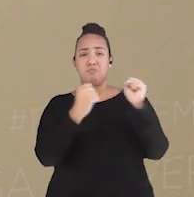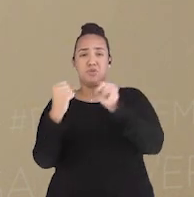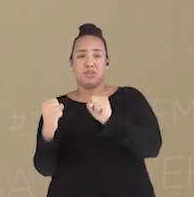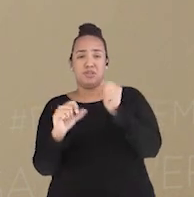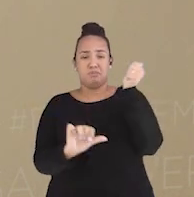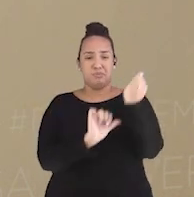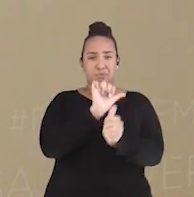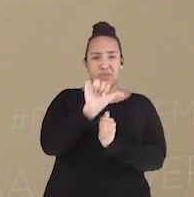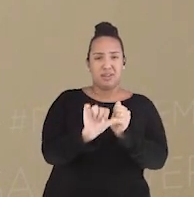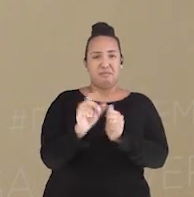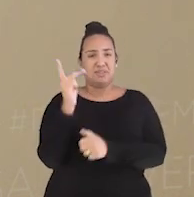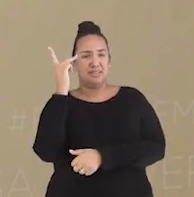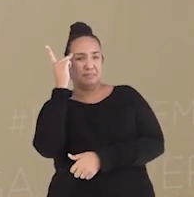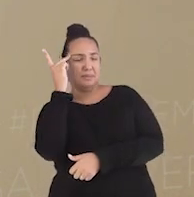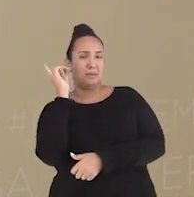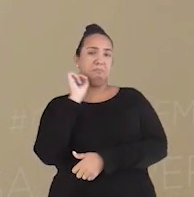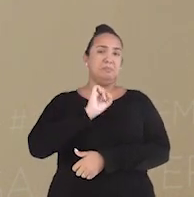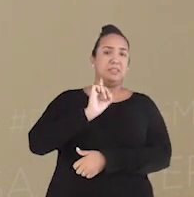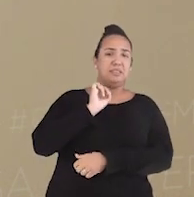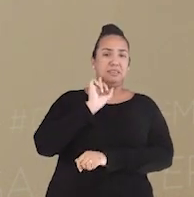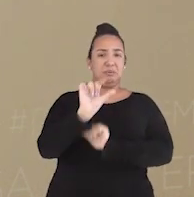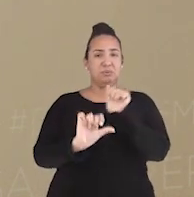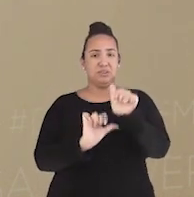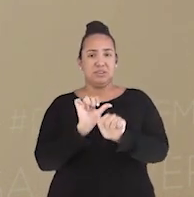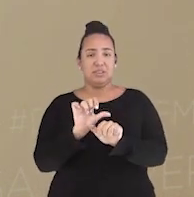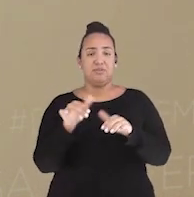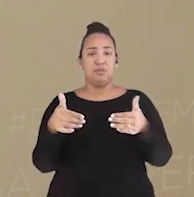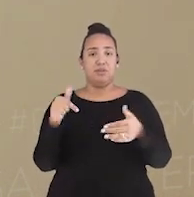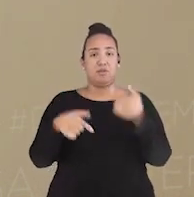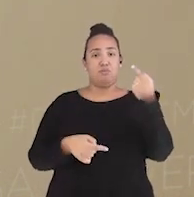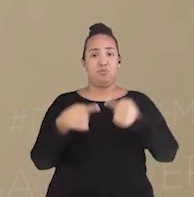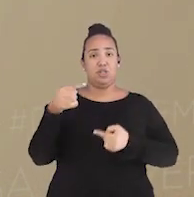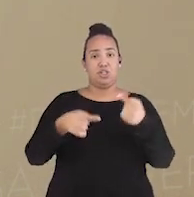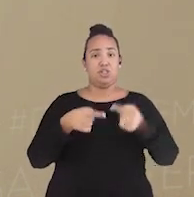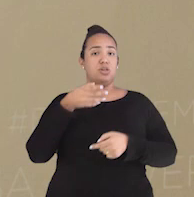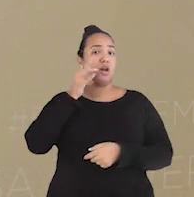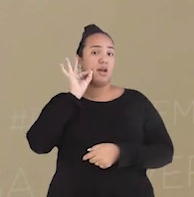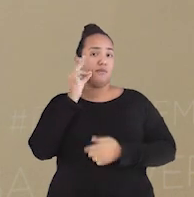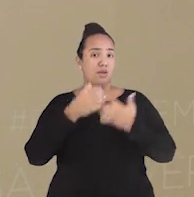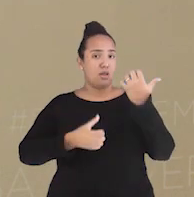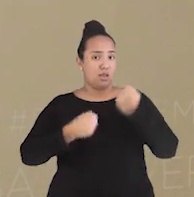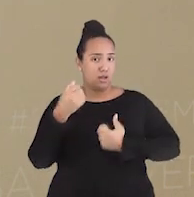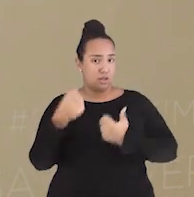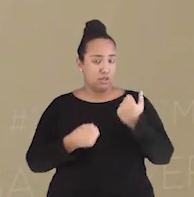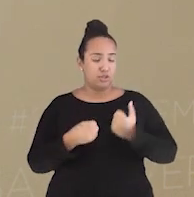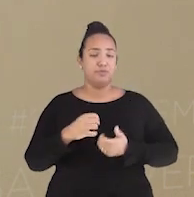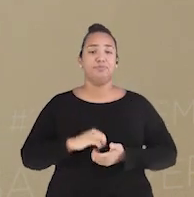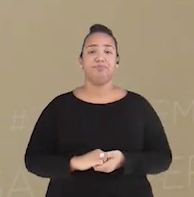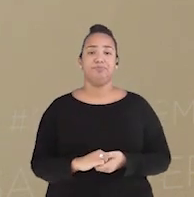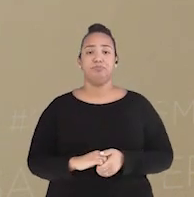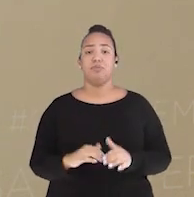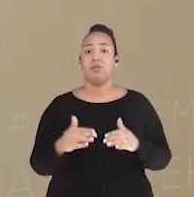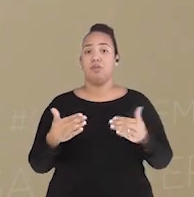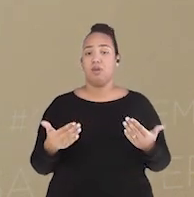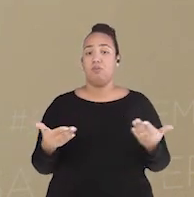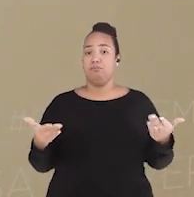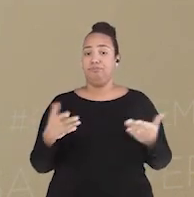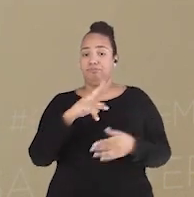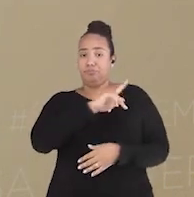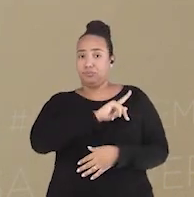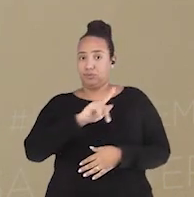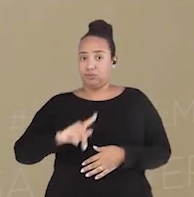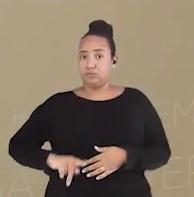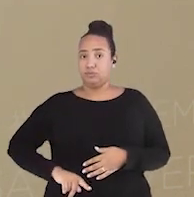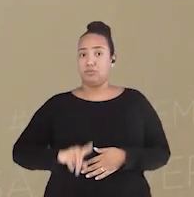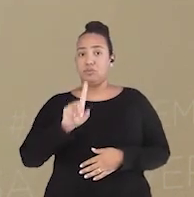mãos de São Paulo e Minas Gerais, também conhecida como a política do café com leite. O presidente nesse momento